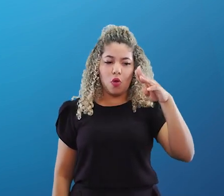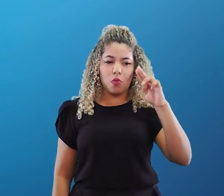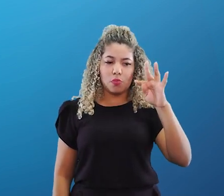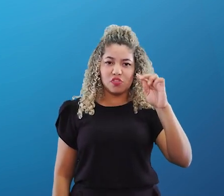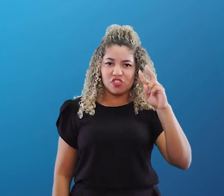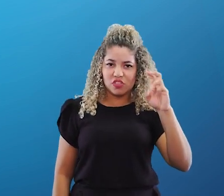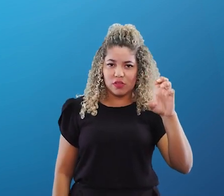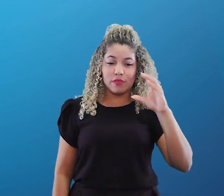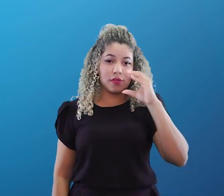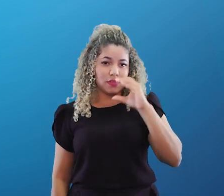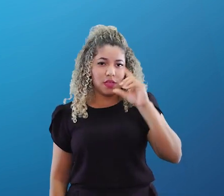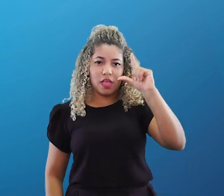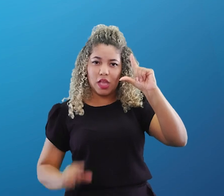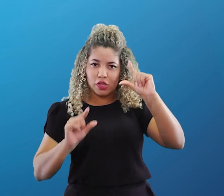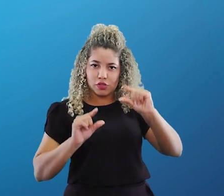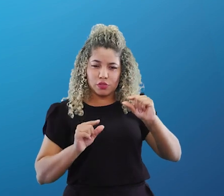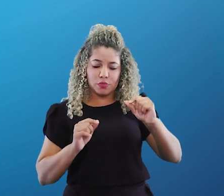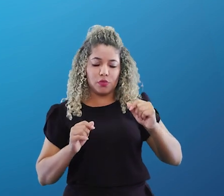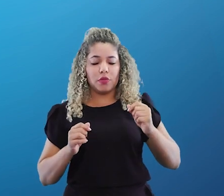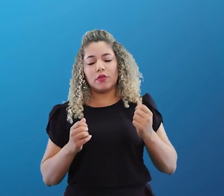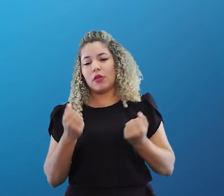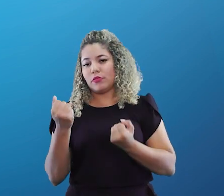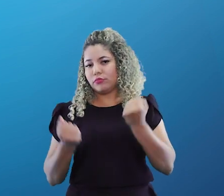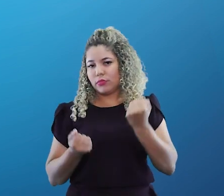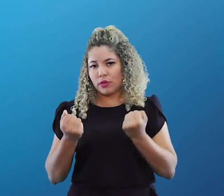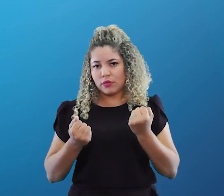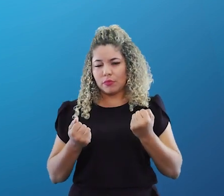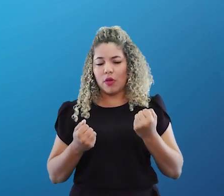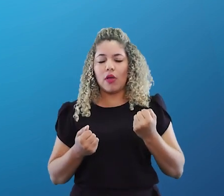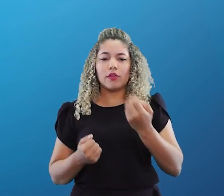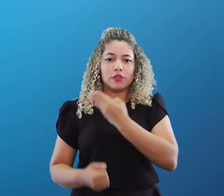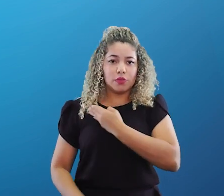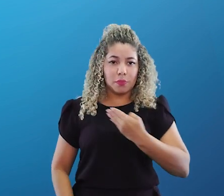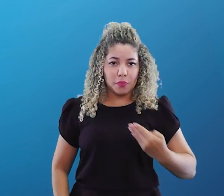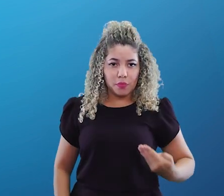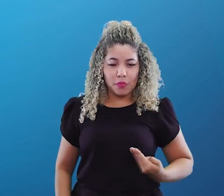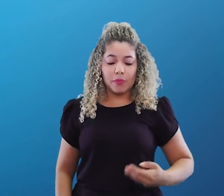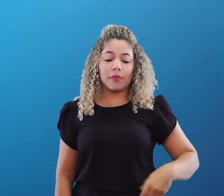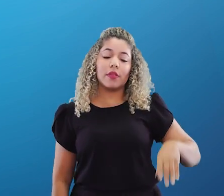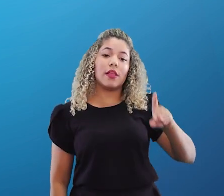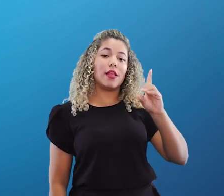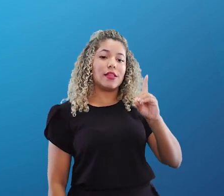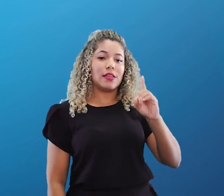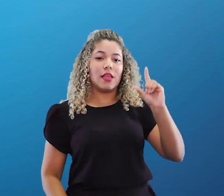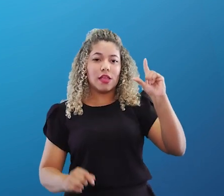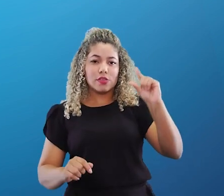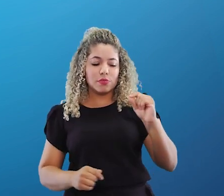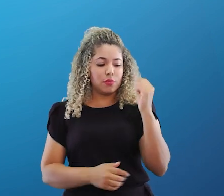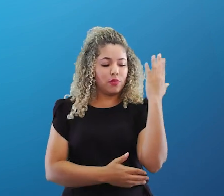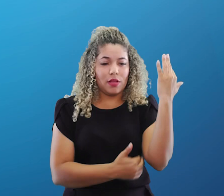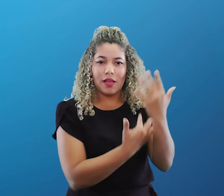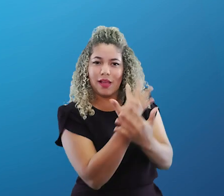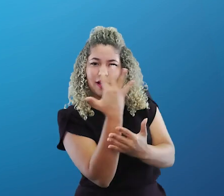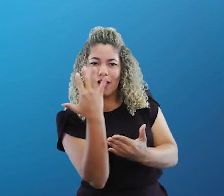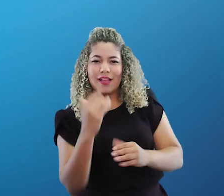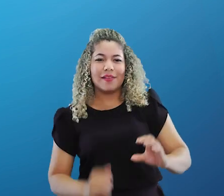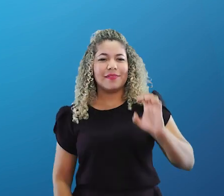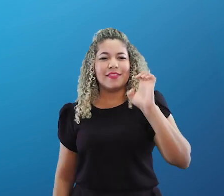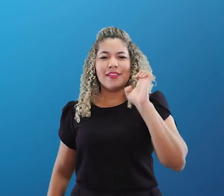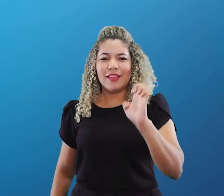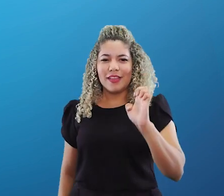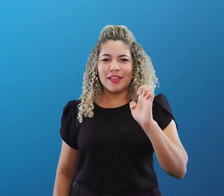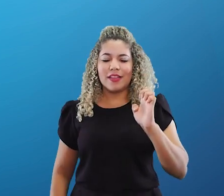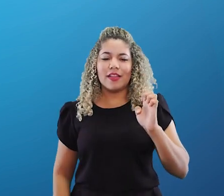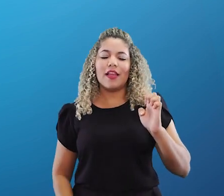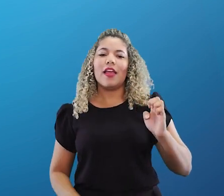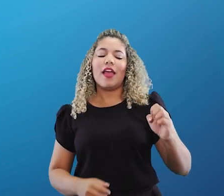C. Diminuição do transporte público. Letra D. Redução das áreas arborizadas. Ou letra E.